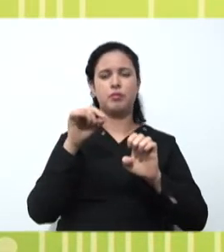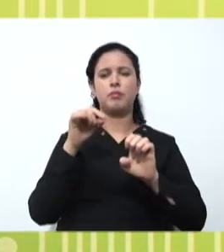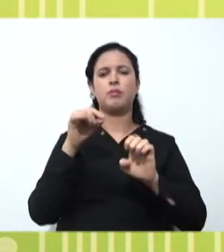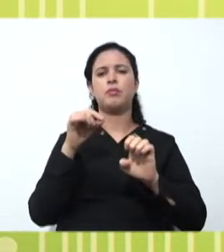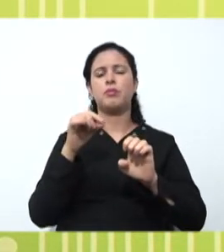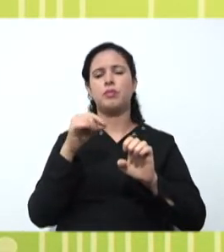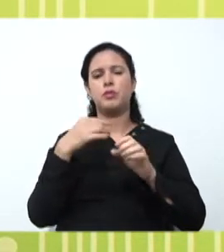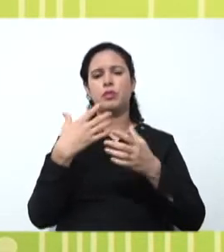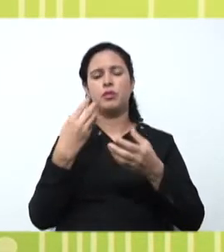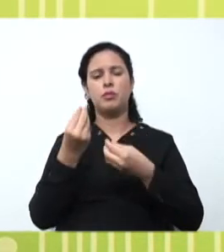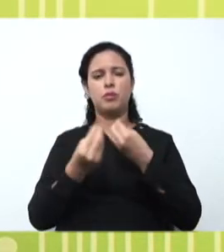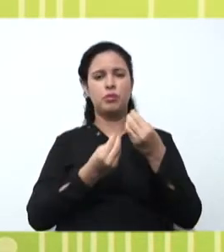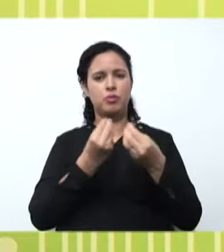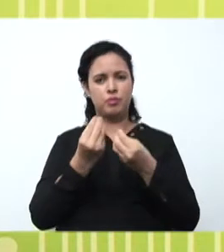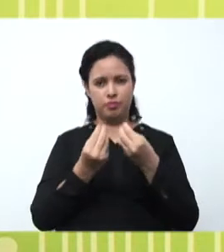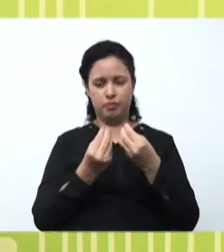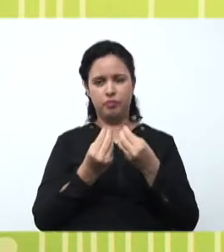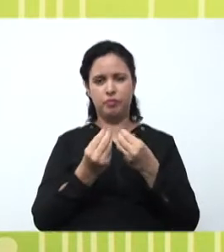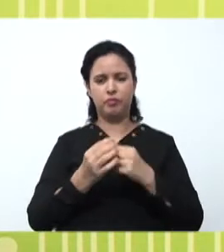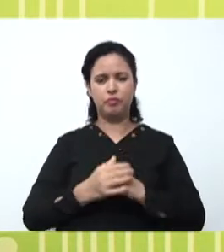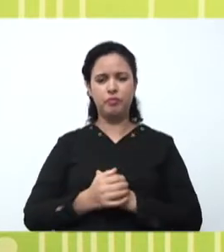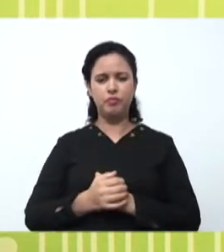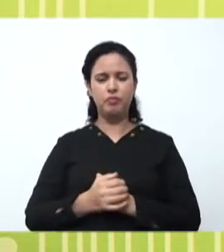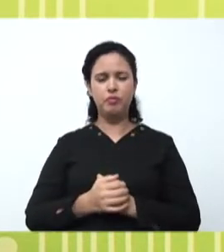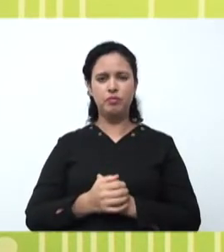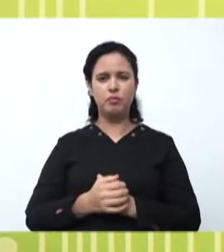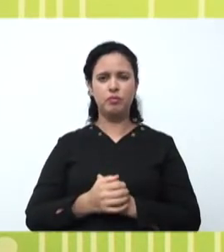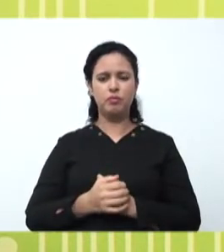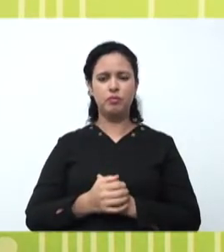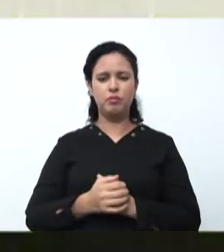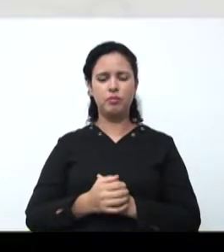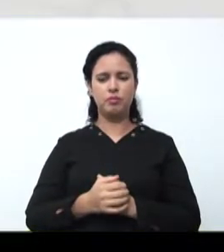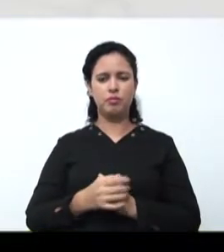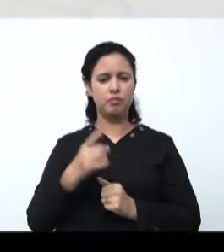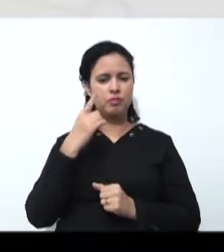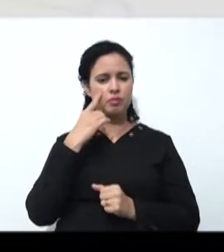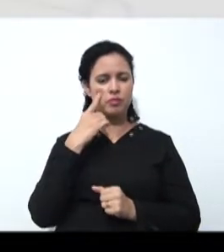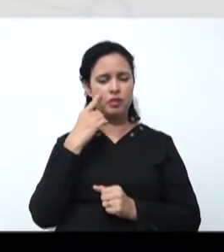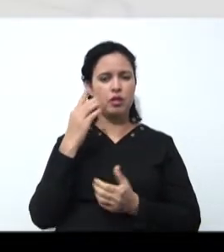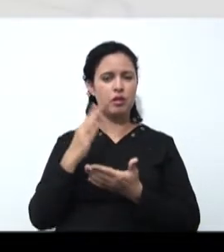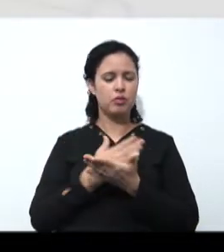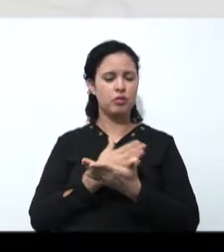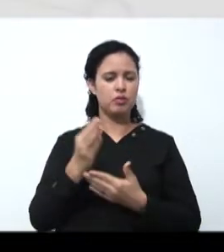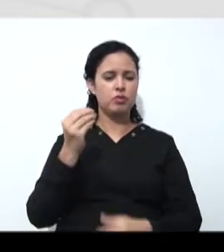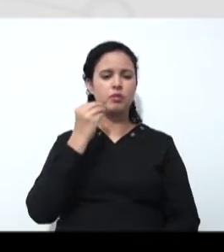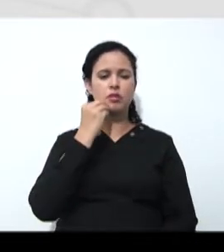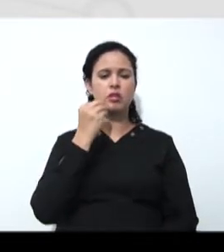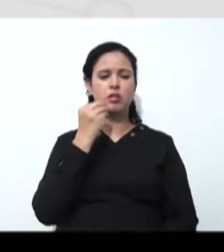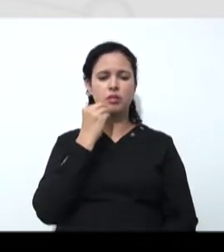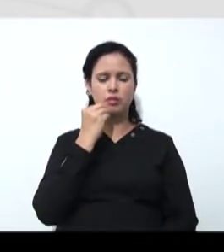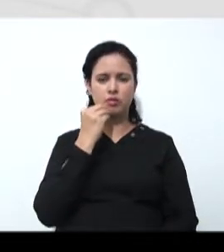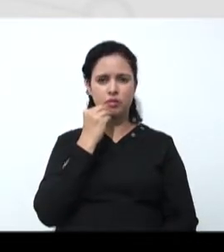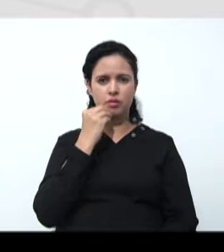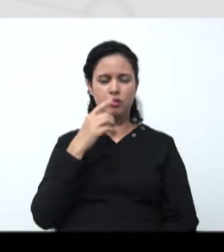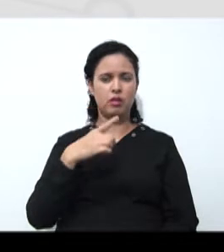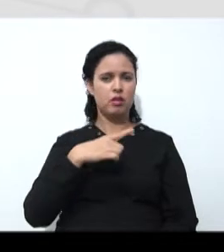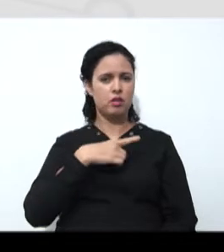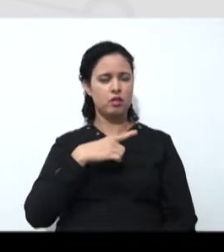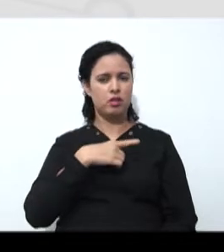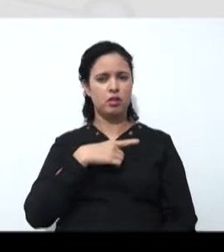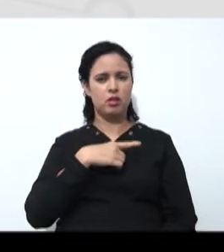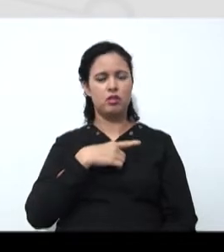que ele escolheu ter. A gente vê aqui algumas vantagens, né? Vantagens é ter liberdade